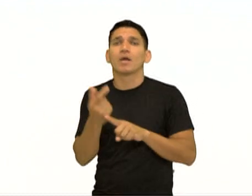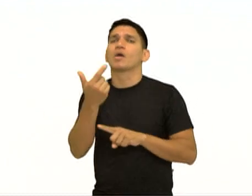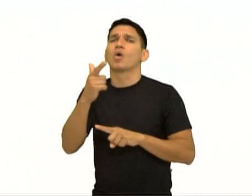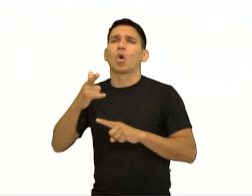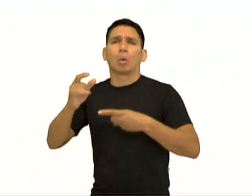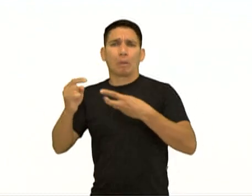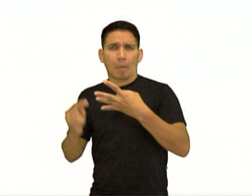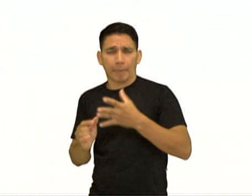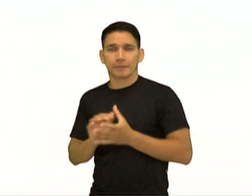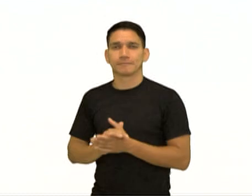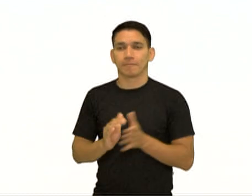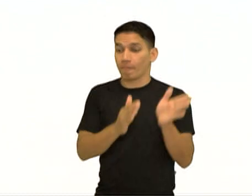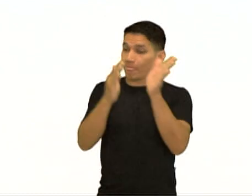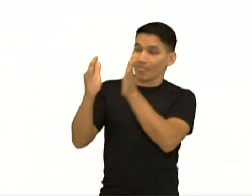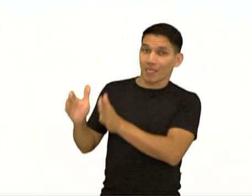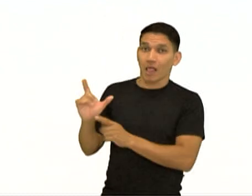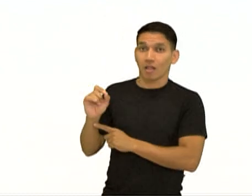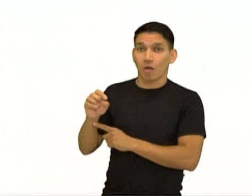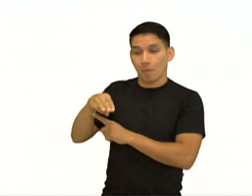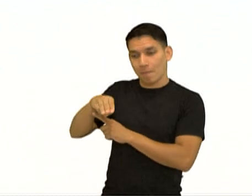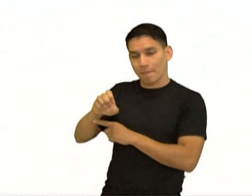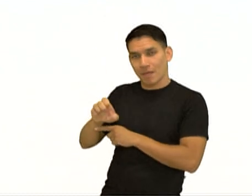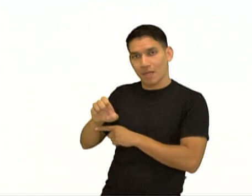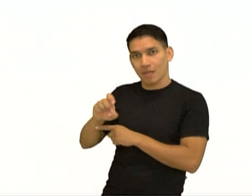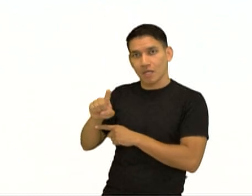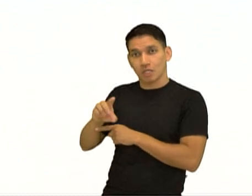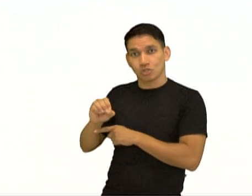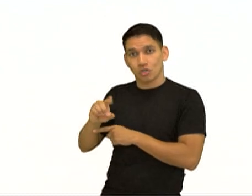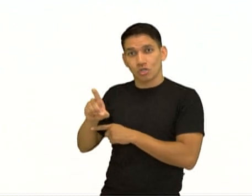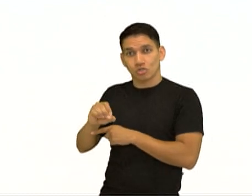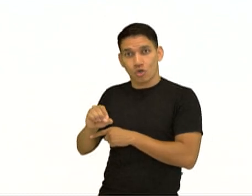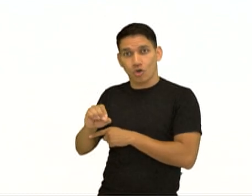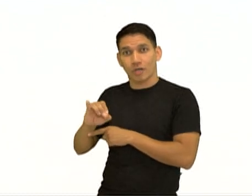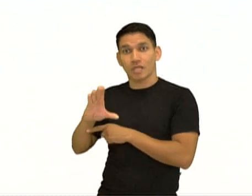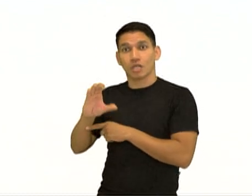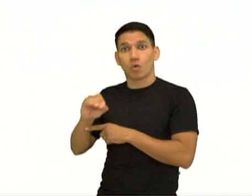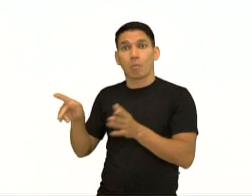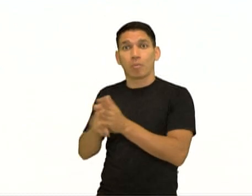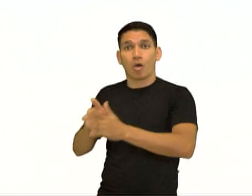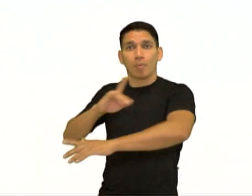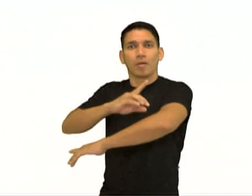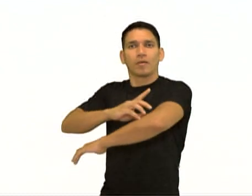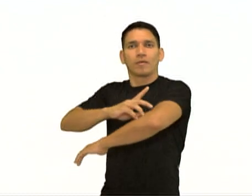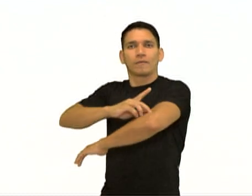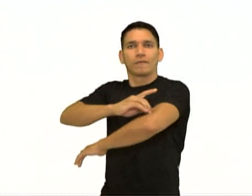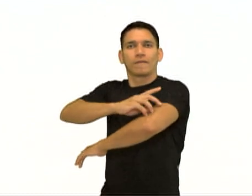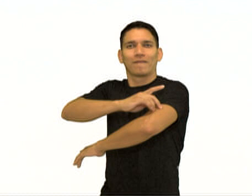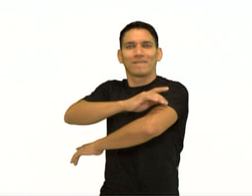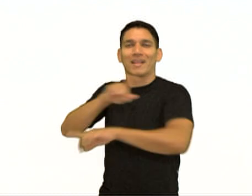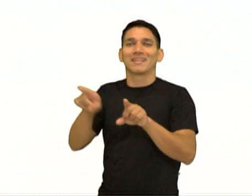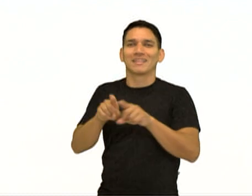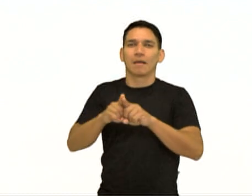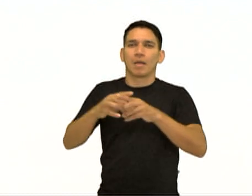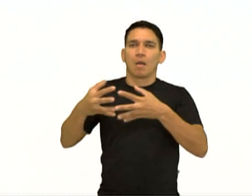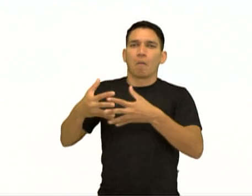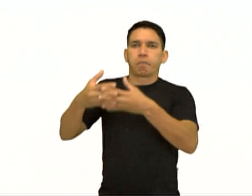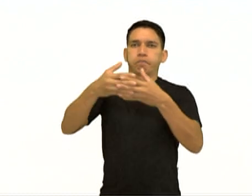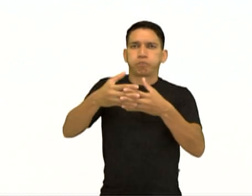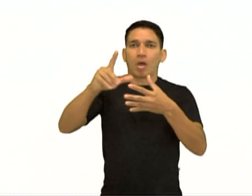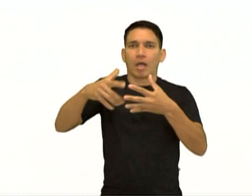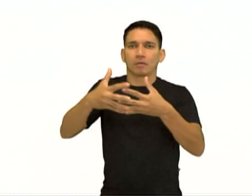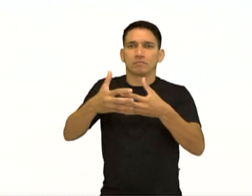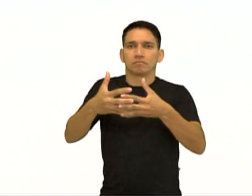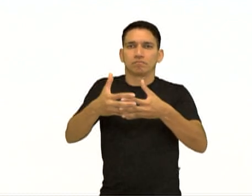período mesozoico intermediário, era dos dinossauros, separação da Pangeia, que era o megacontinente,